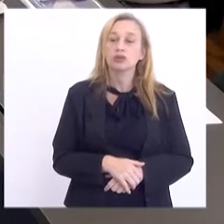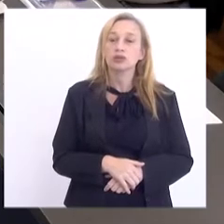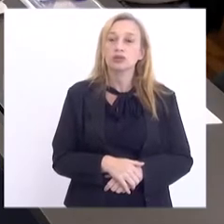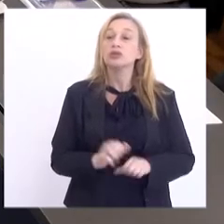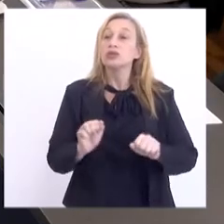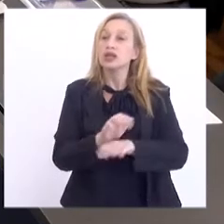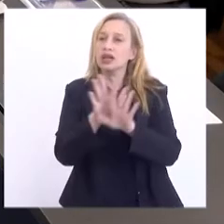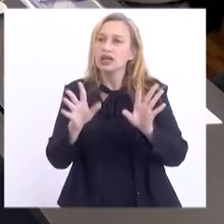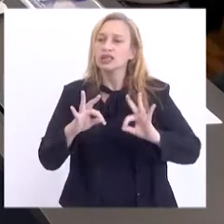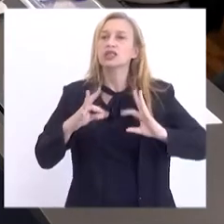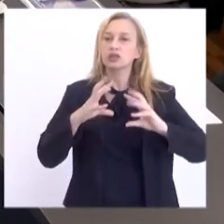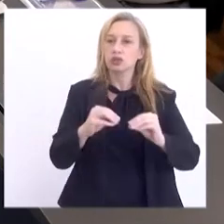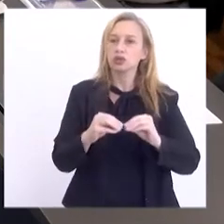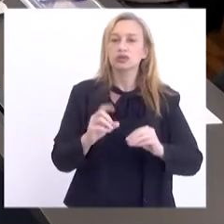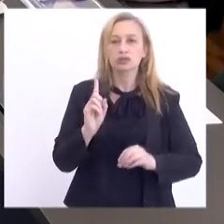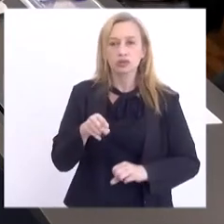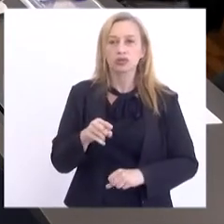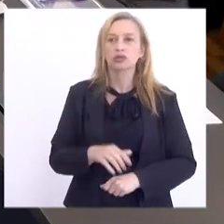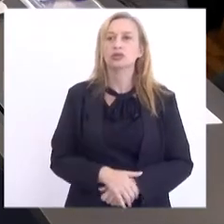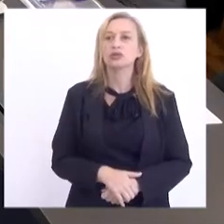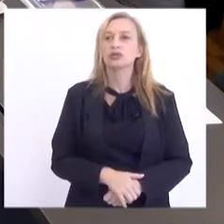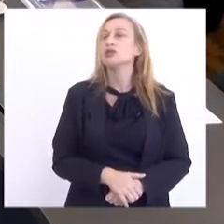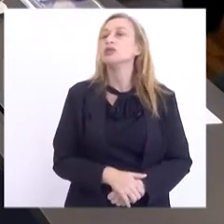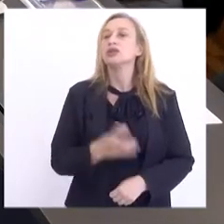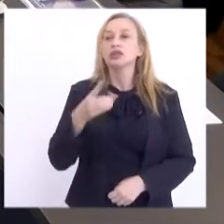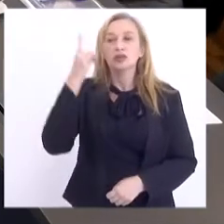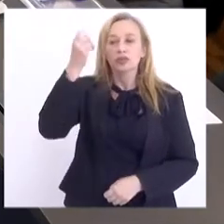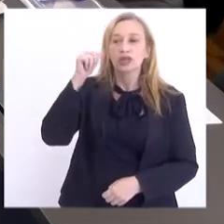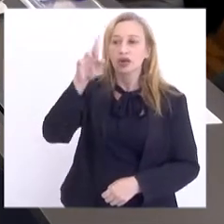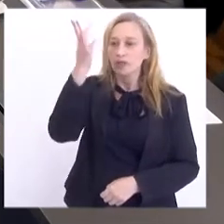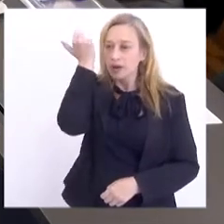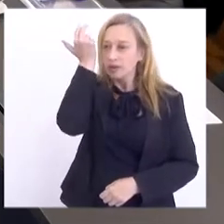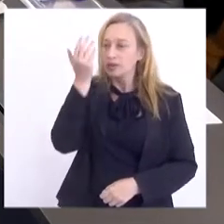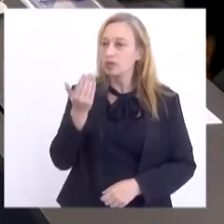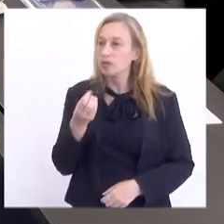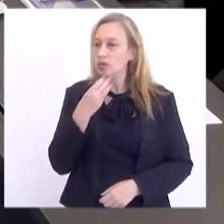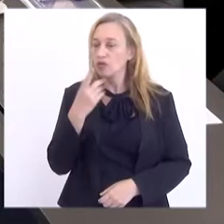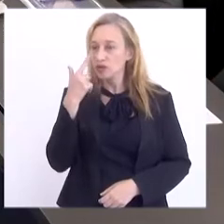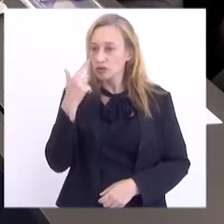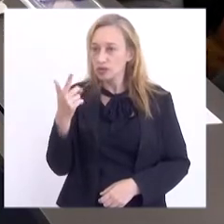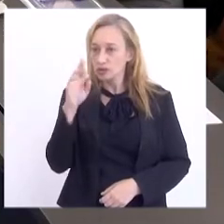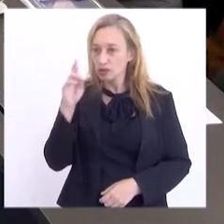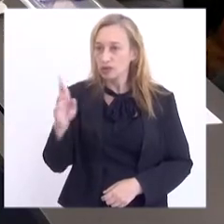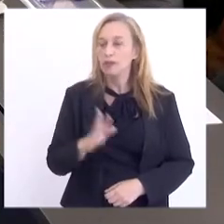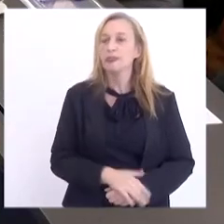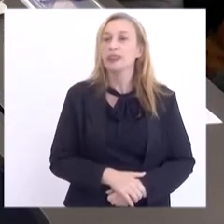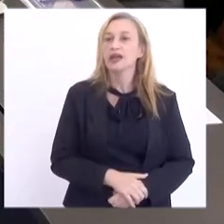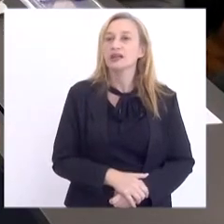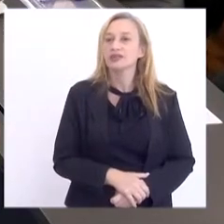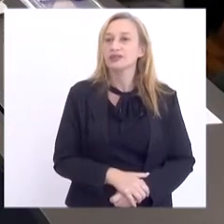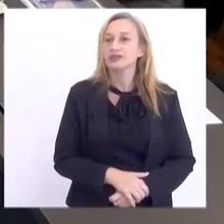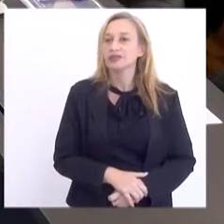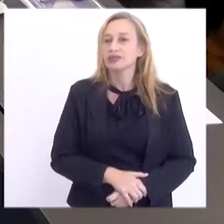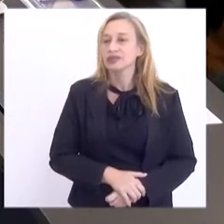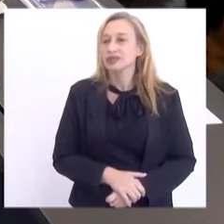transparência AM o pornô do programa prazer ver o Senhor obrigada a